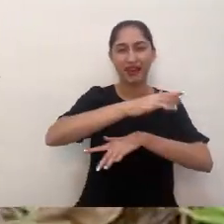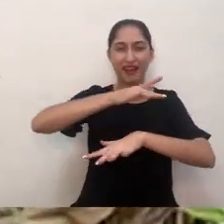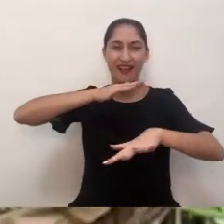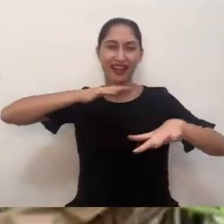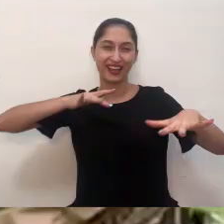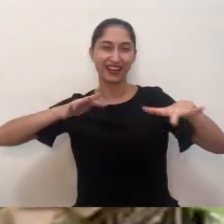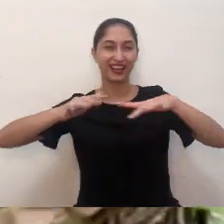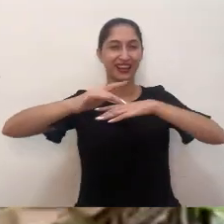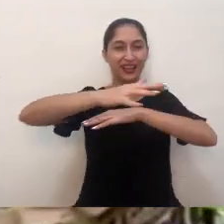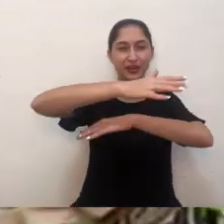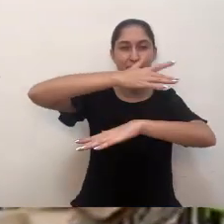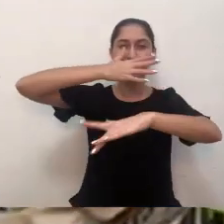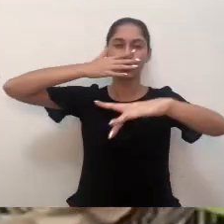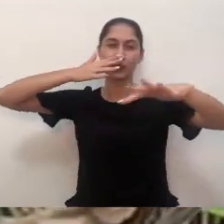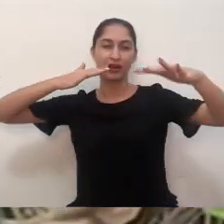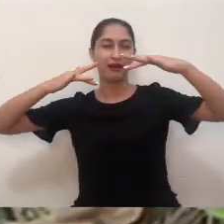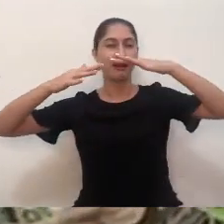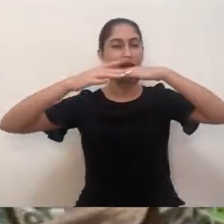poeira.